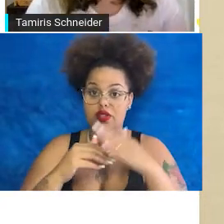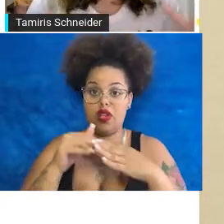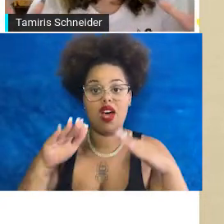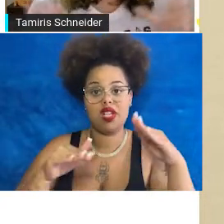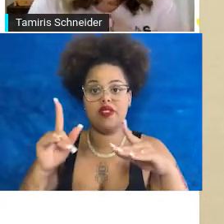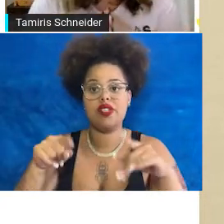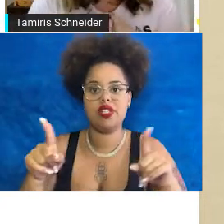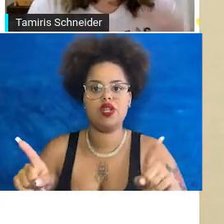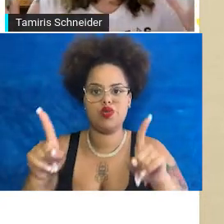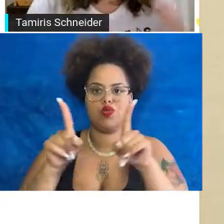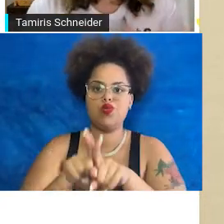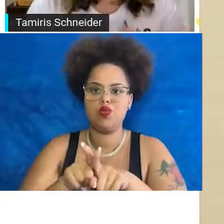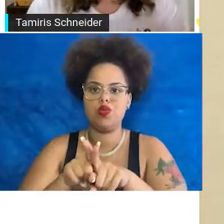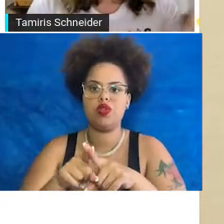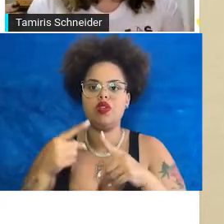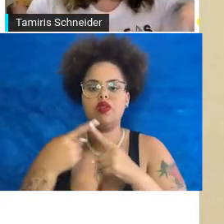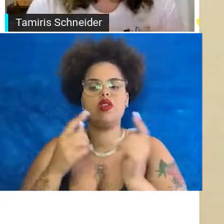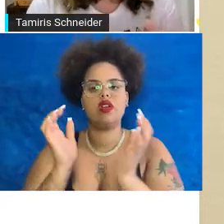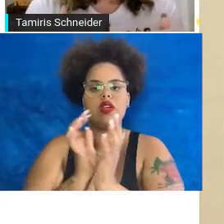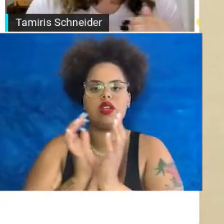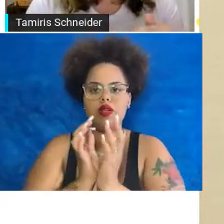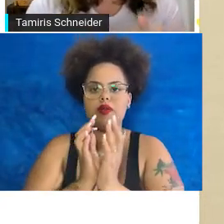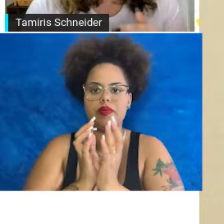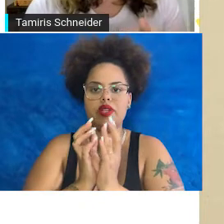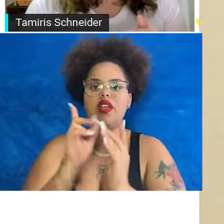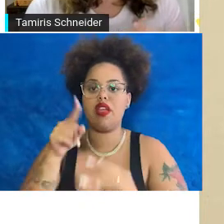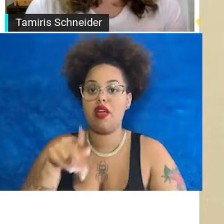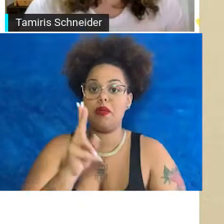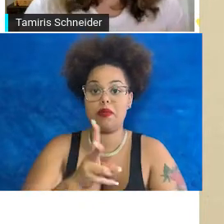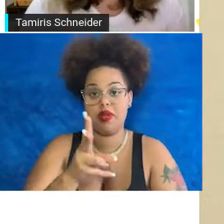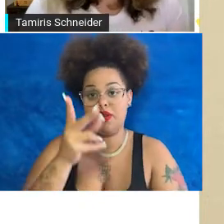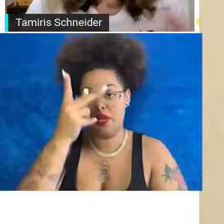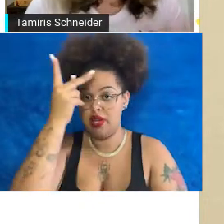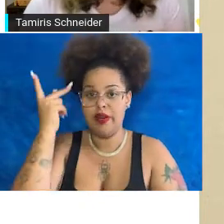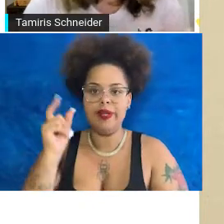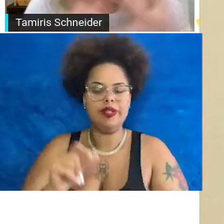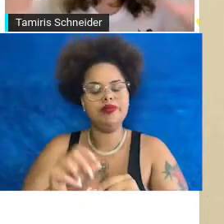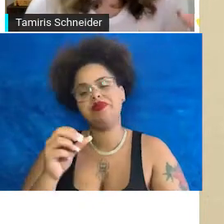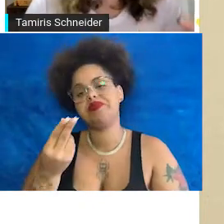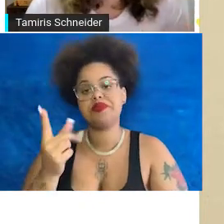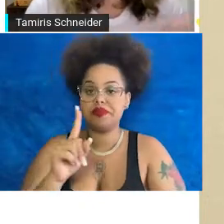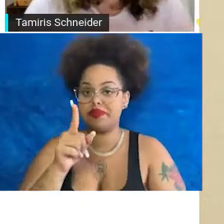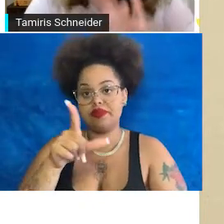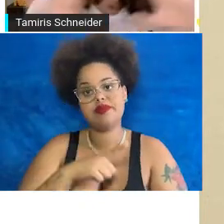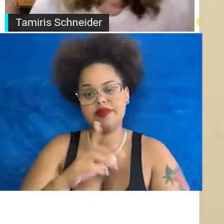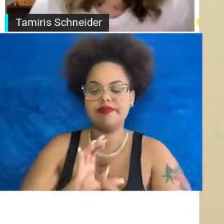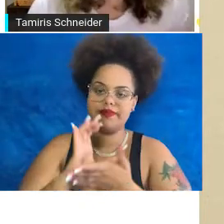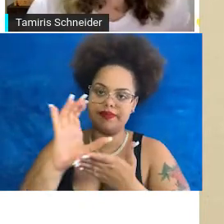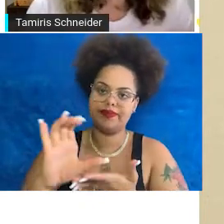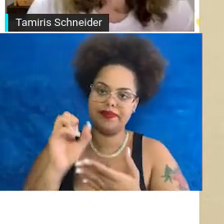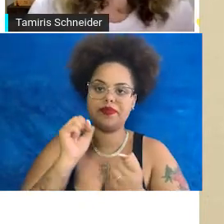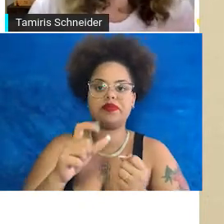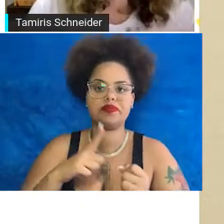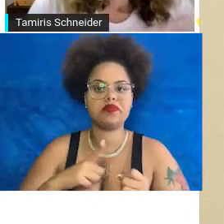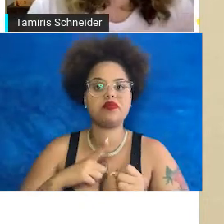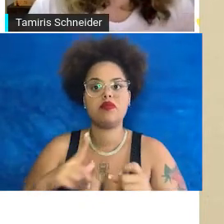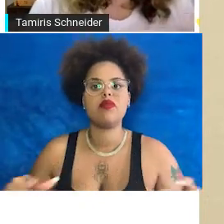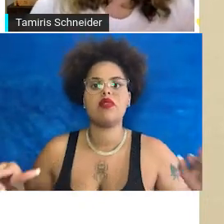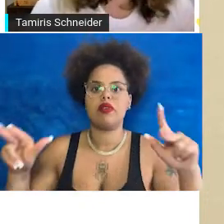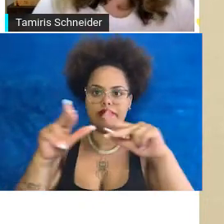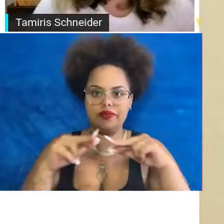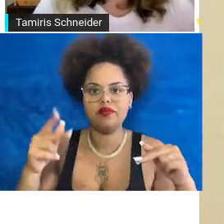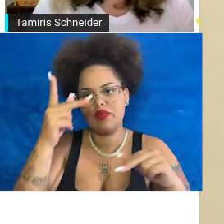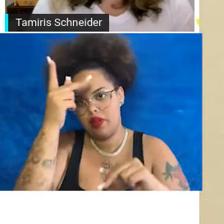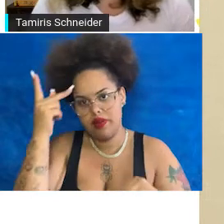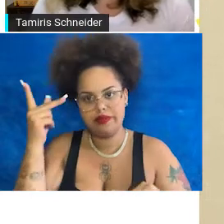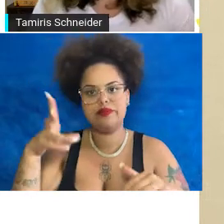né? Quando você tem uma equipe menor, reduzida, acaba sendo a mesma pessoa fazendo. Ou não, se você tem orçamento, você também pode ter várias pessoas